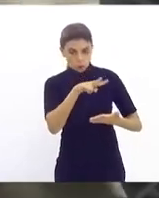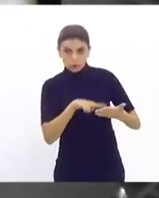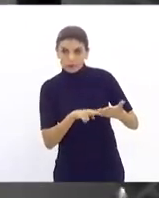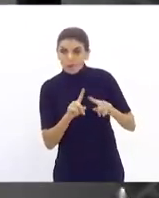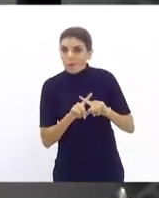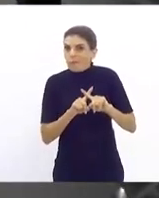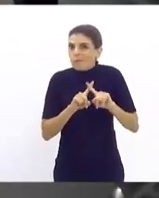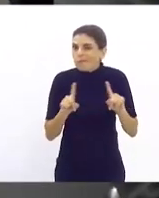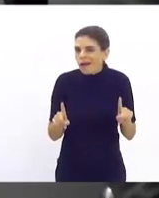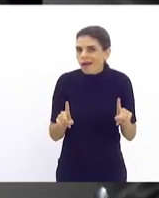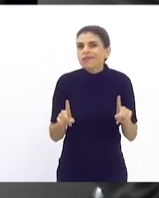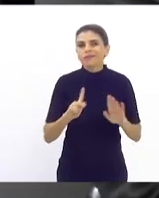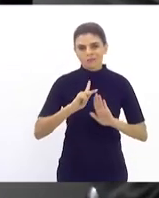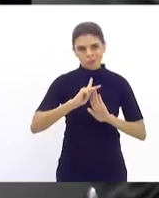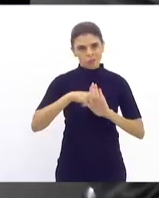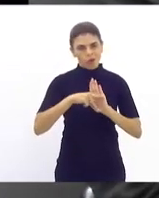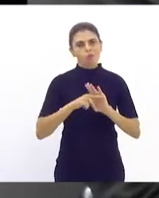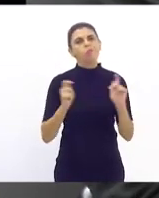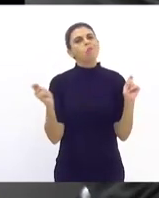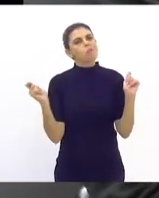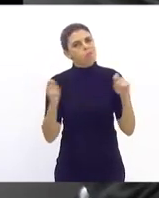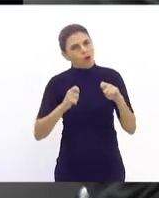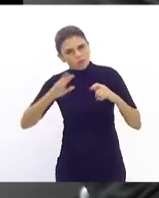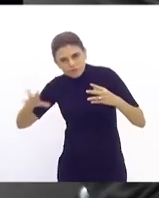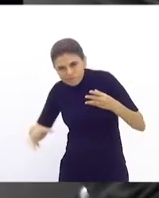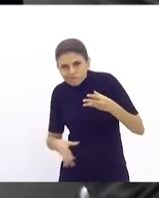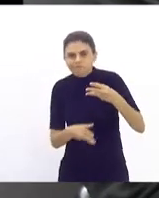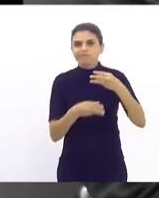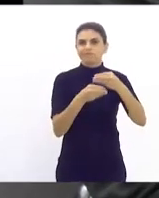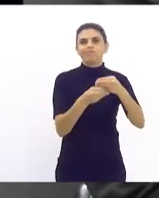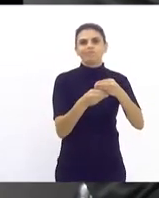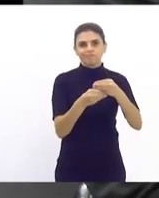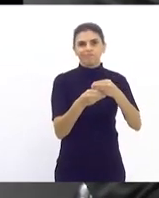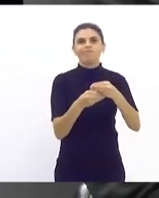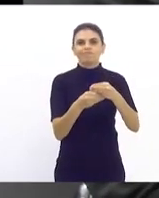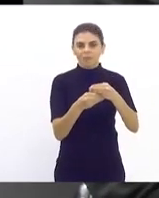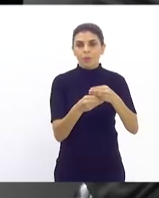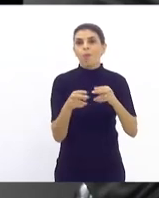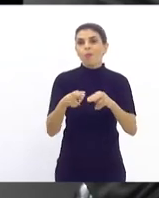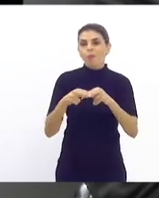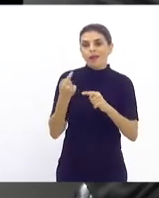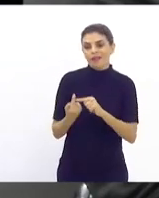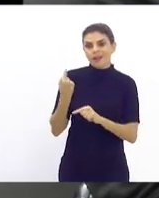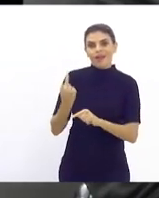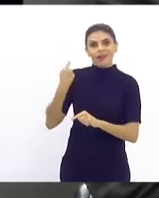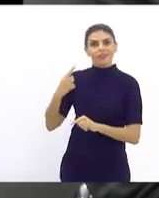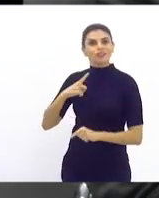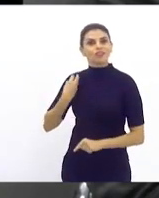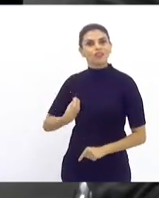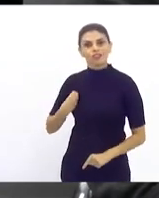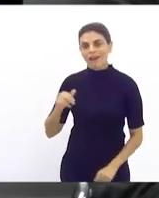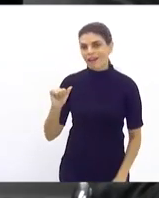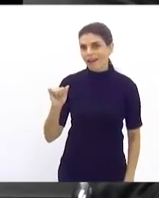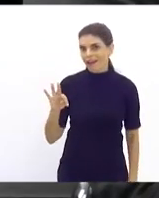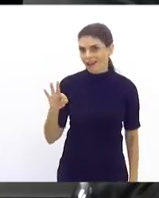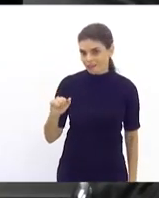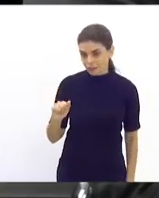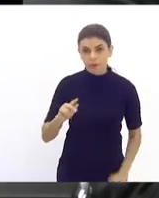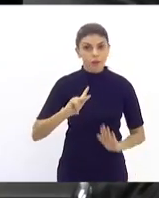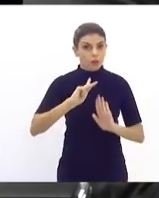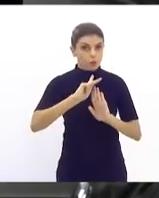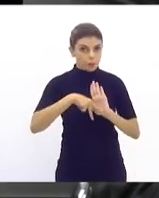Mas eu acho que o projeto pode ser salvo função das datas. Por quê? Isso. O